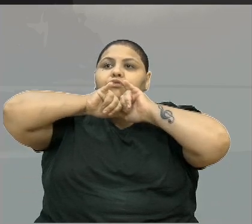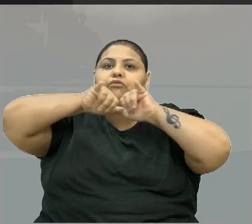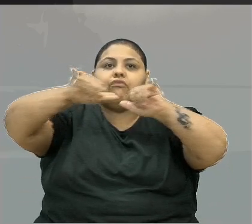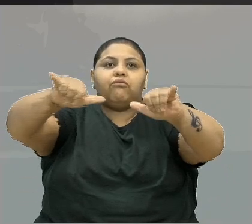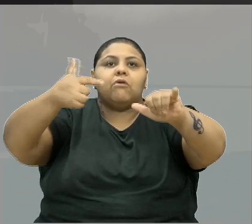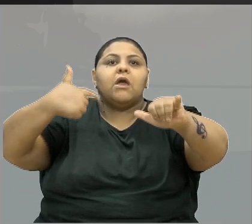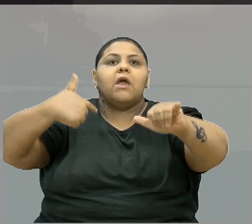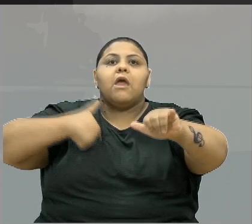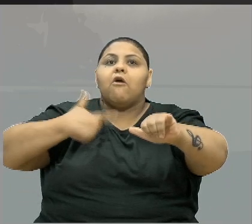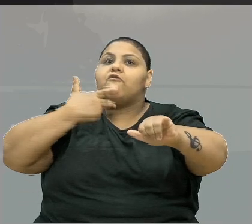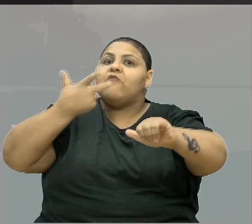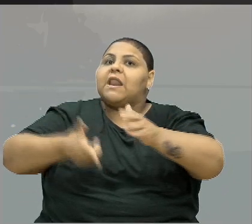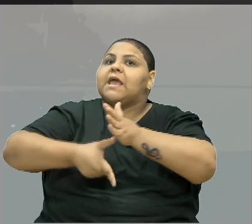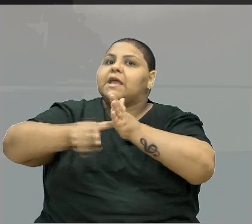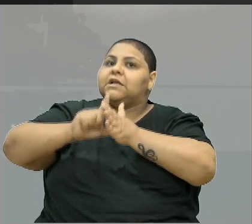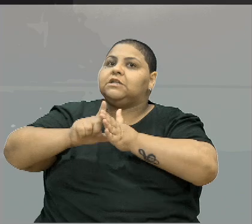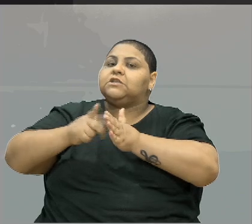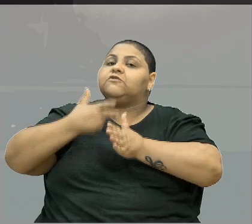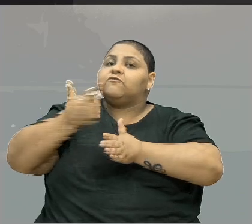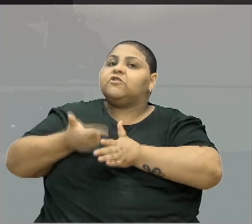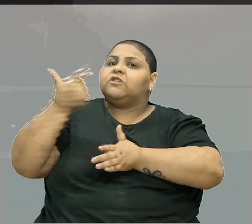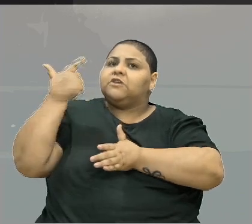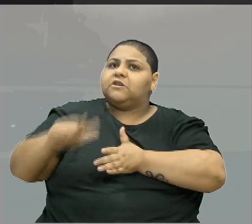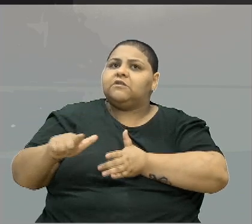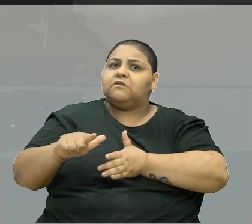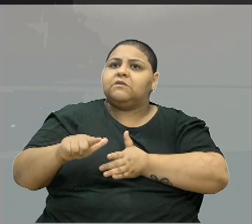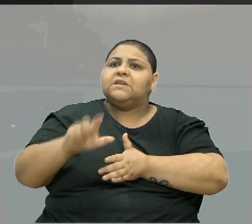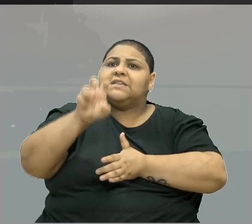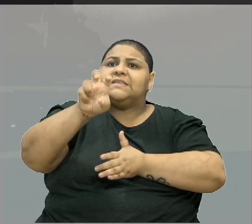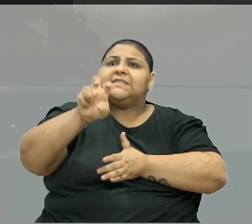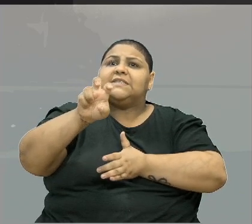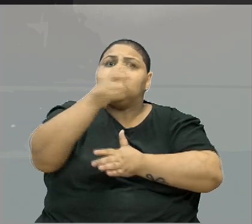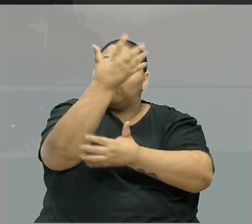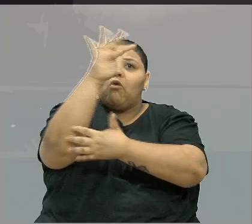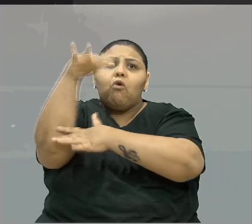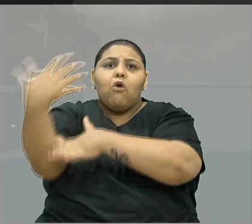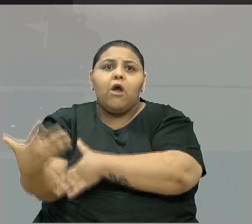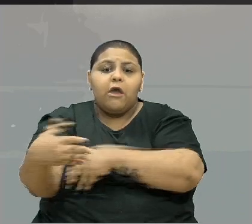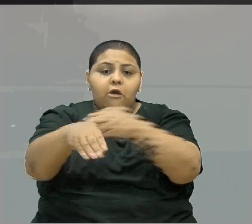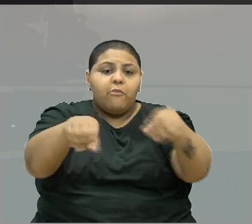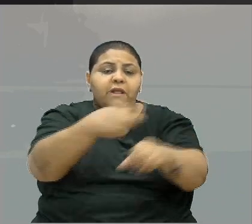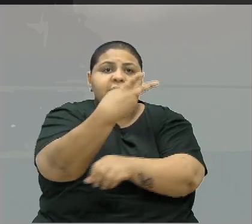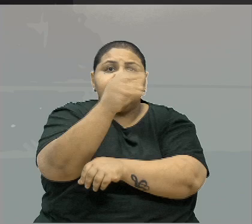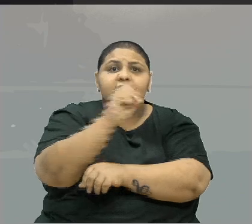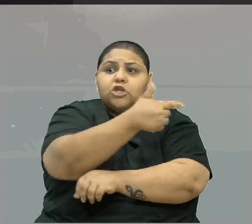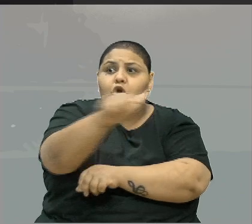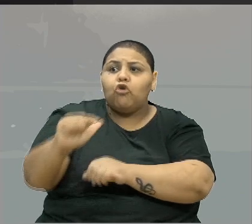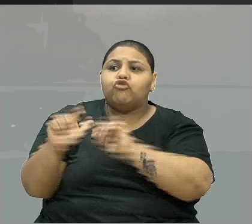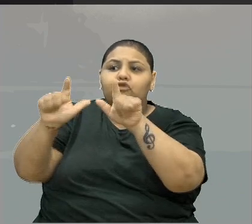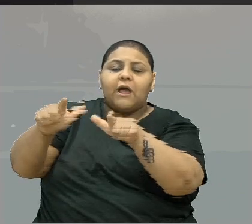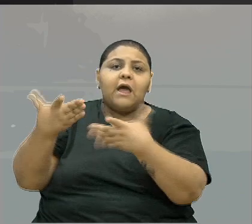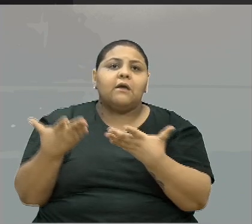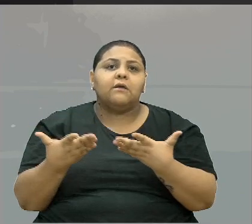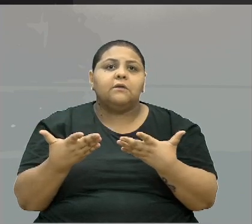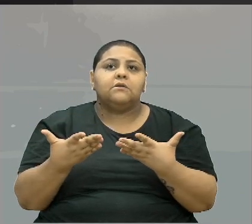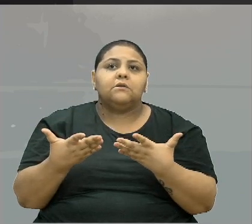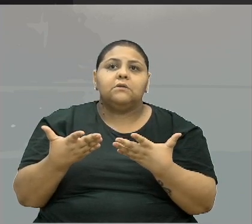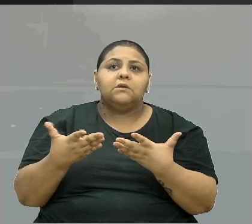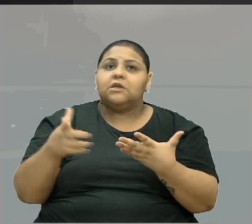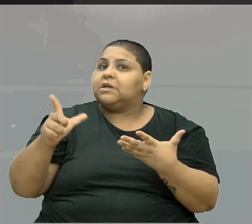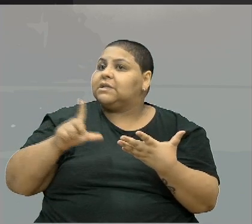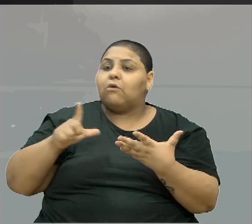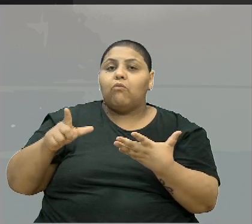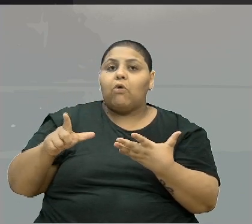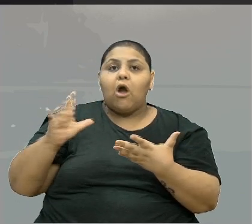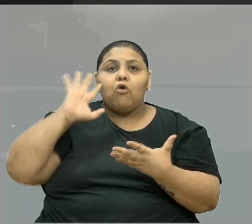disse e volto a dizer, tira 5 árvores da beira da estrada e planta 20 em outro lugar, onde não ofereça